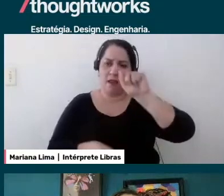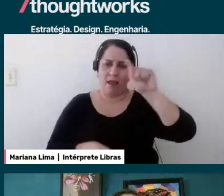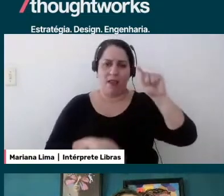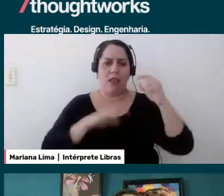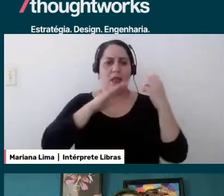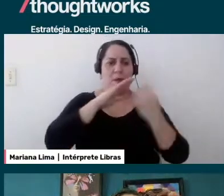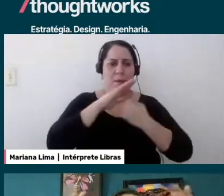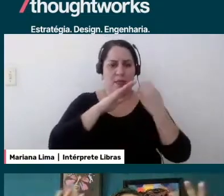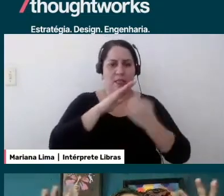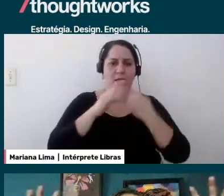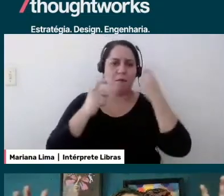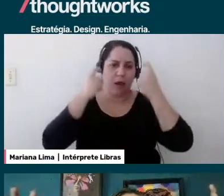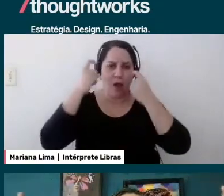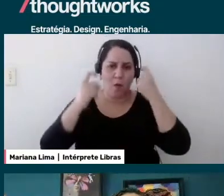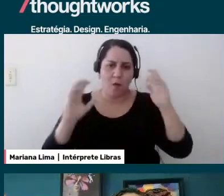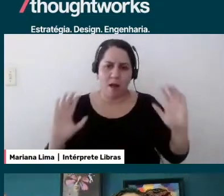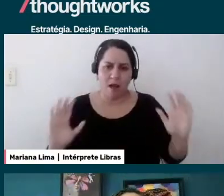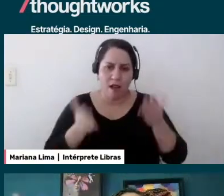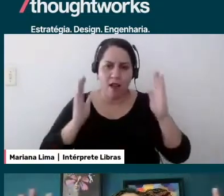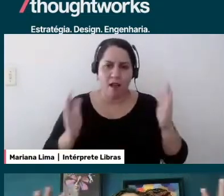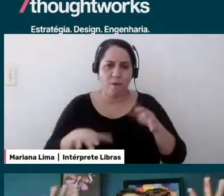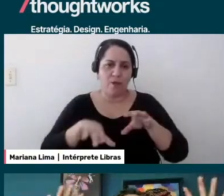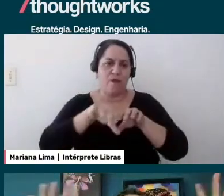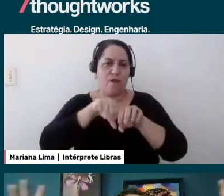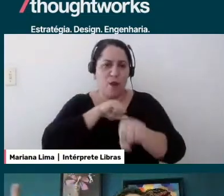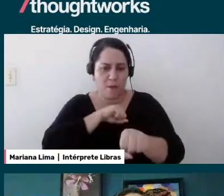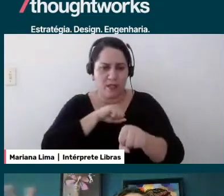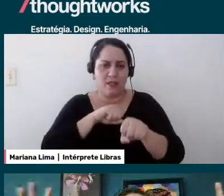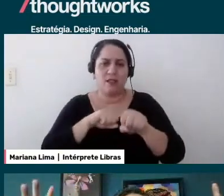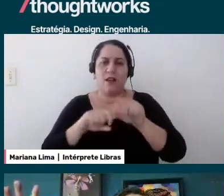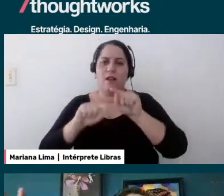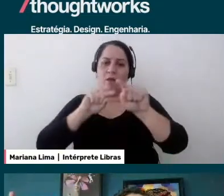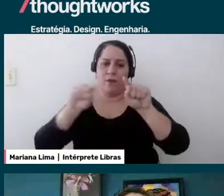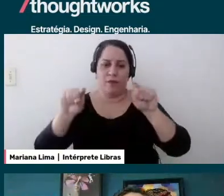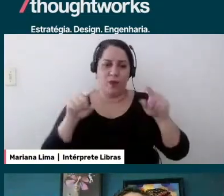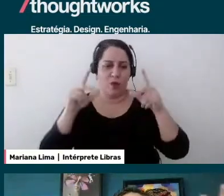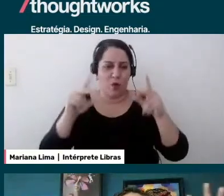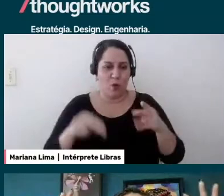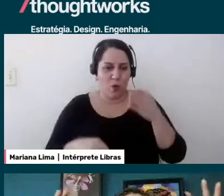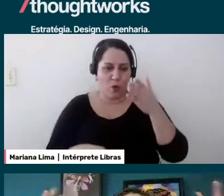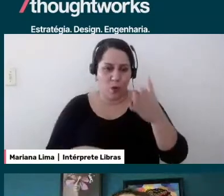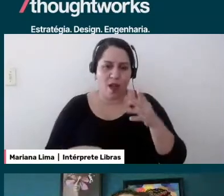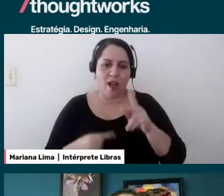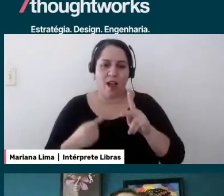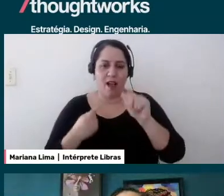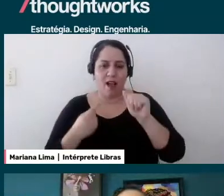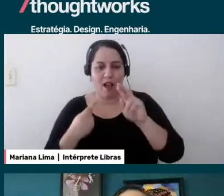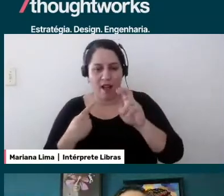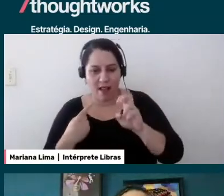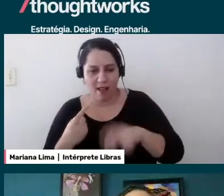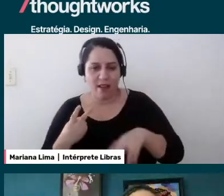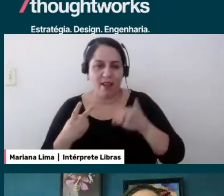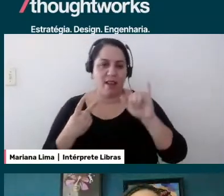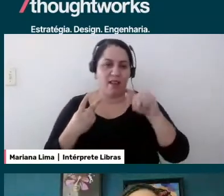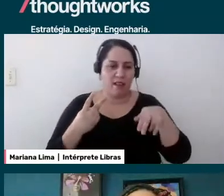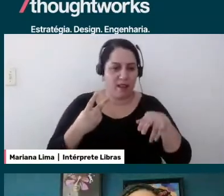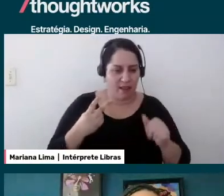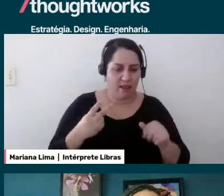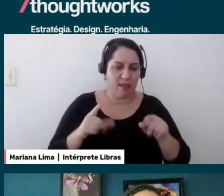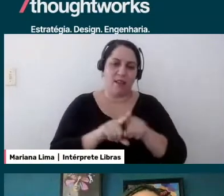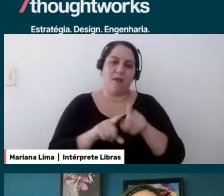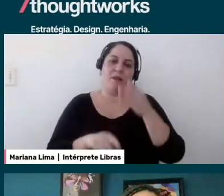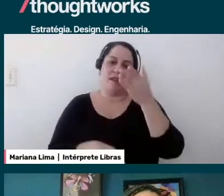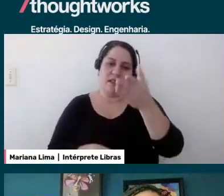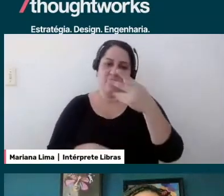formação, mas essa formação com essa visão mais ampliada que a Karen e a Ana já foram trazendo e que vocês fazem tão bem lá